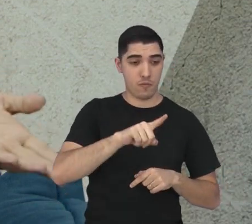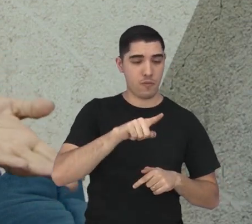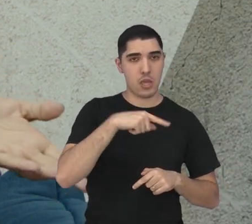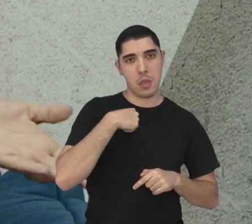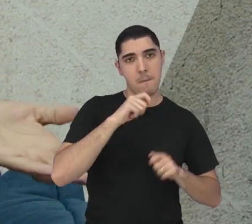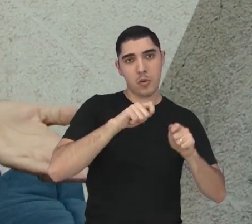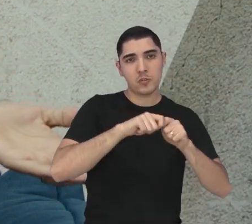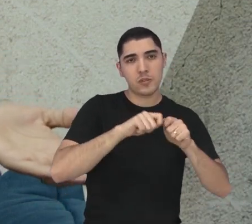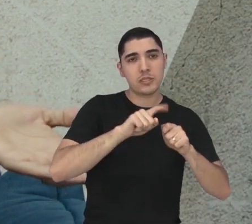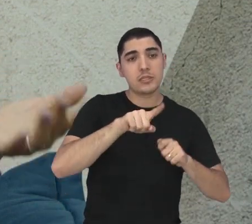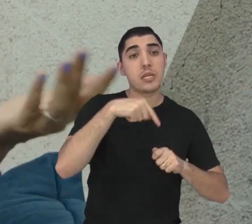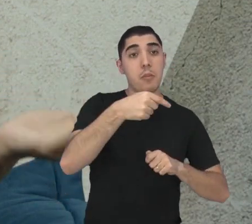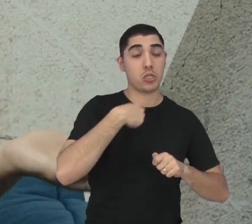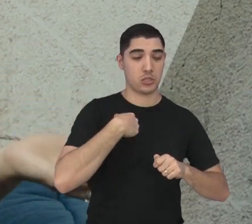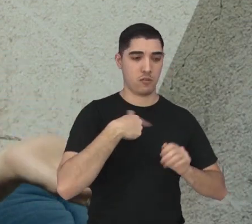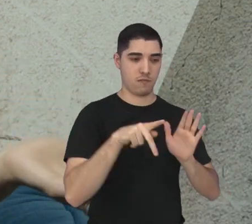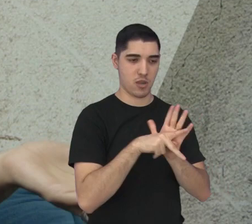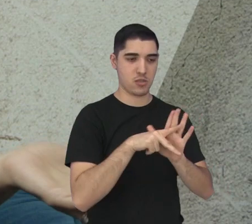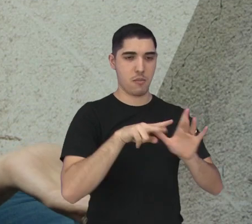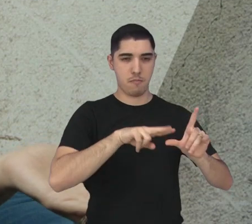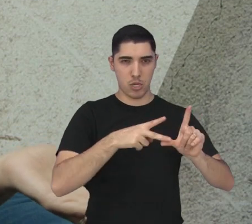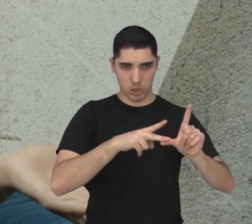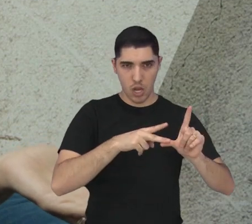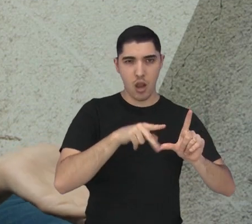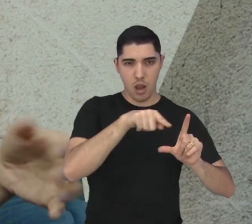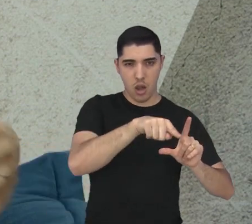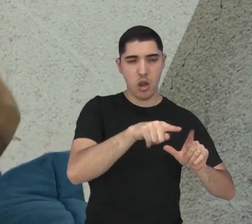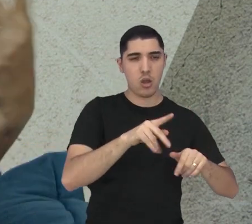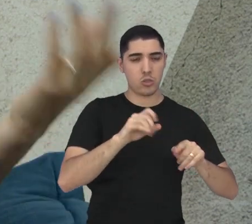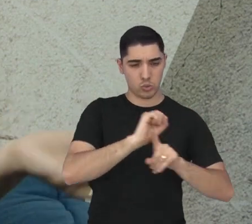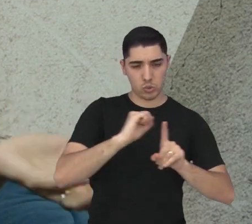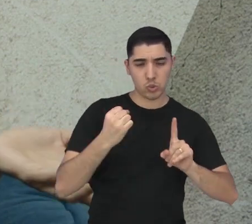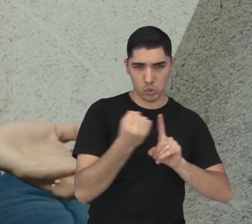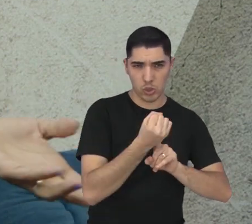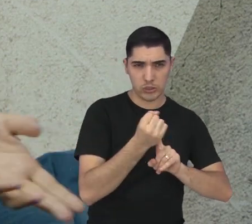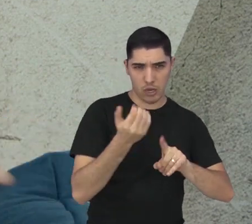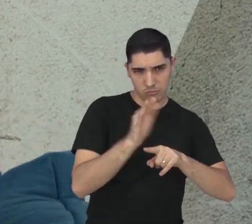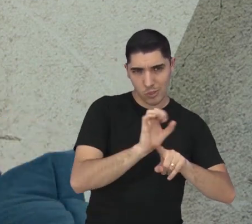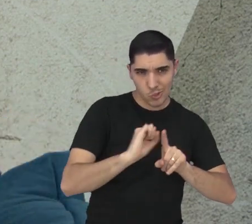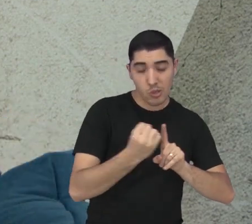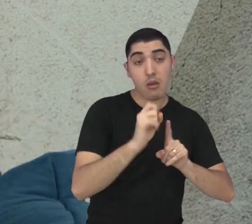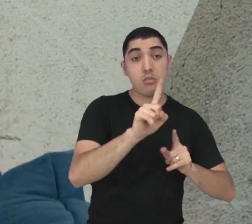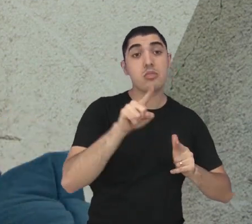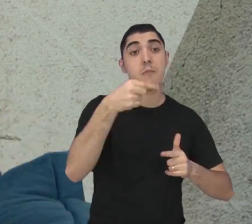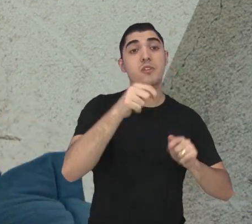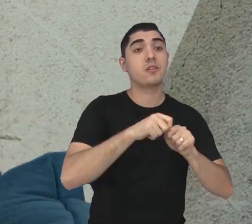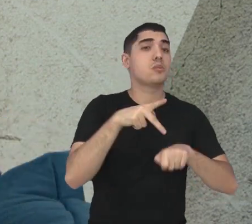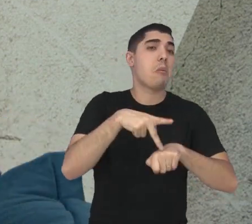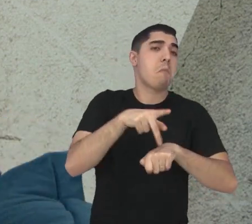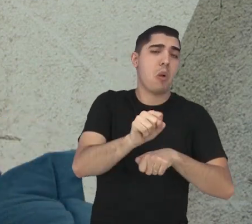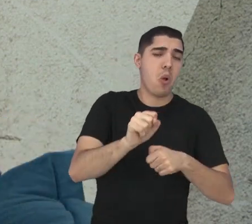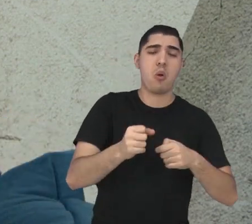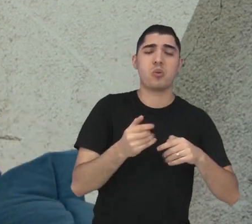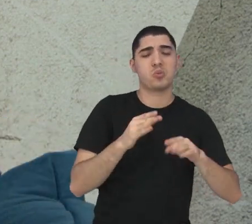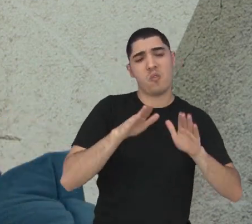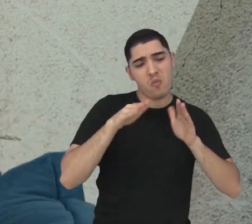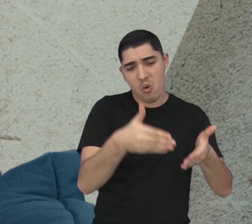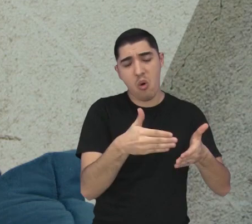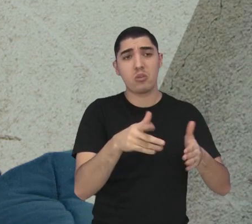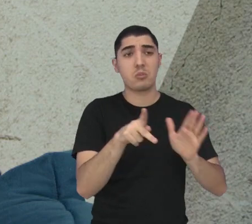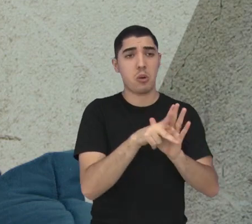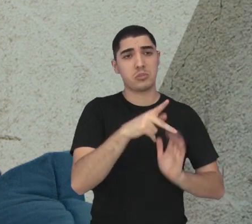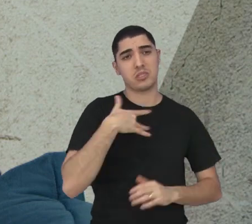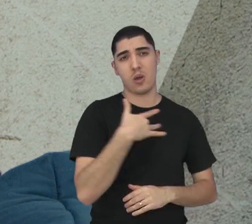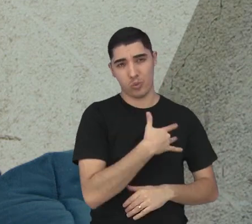por exemplo, me formar bacharel em serviço social, com essa formação generalista, e fazer uma especialização em saúde, serviço